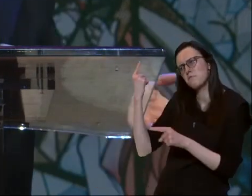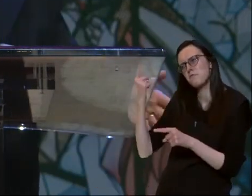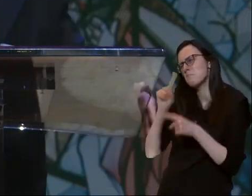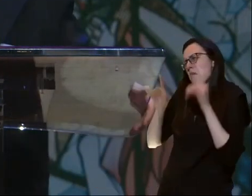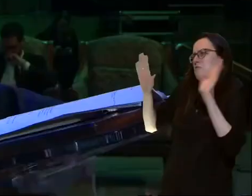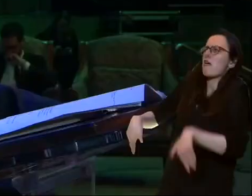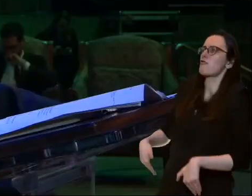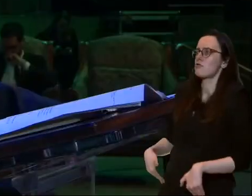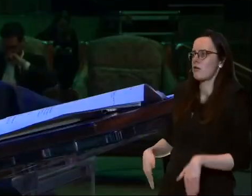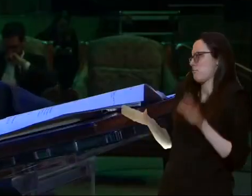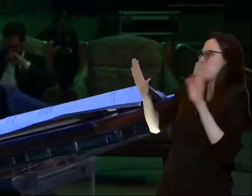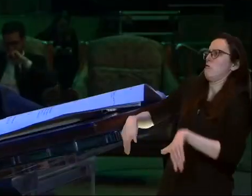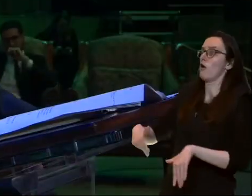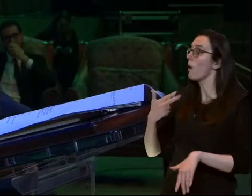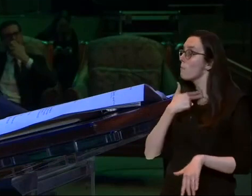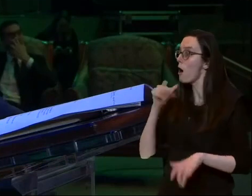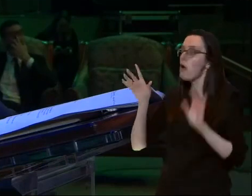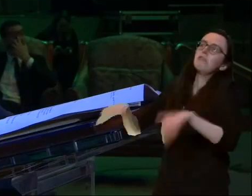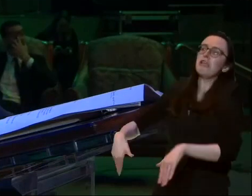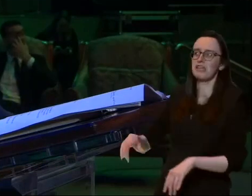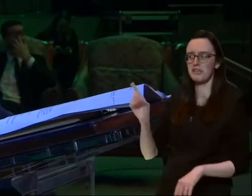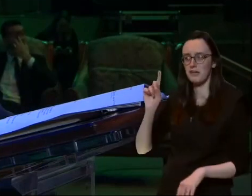O que tem que é pecado.